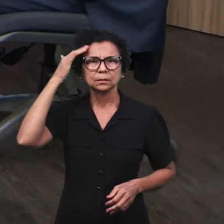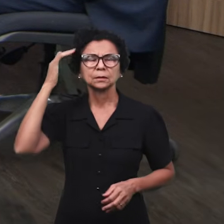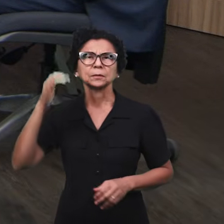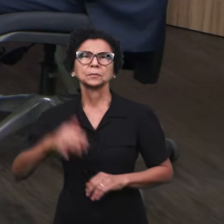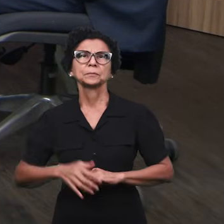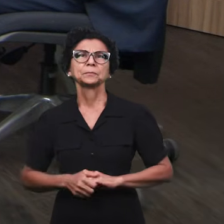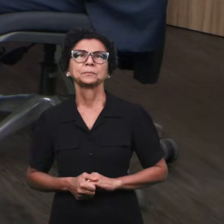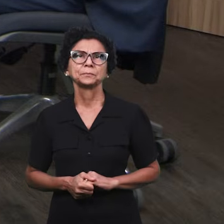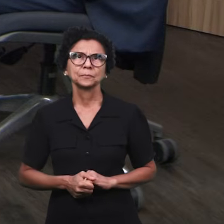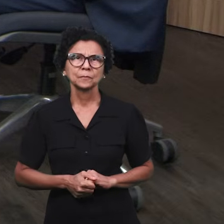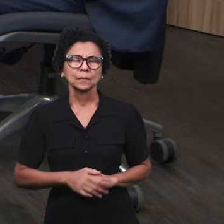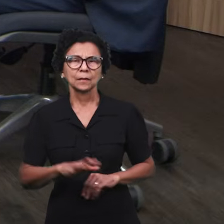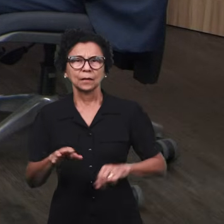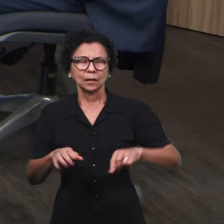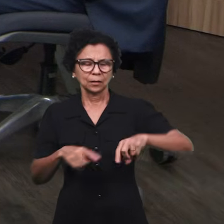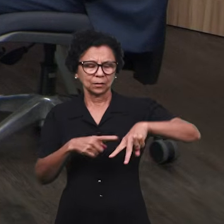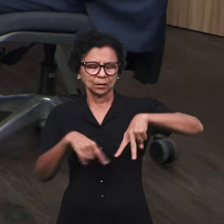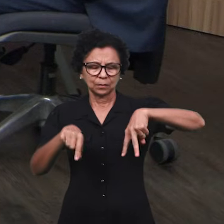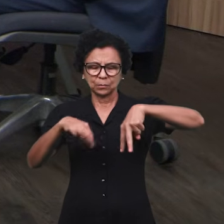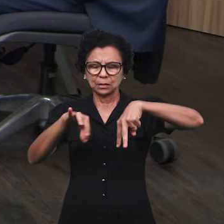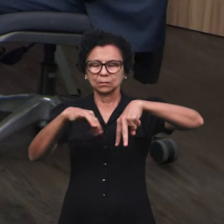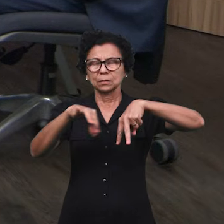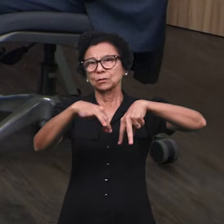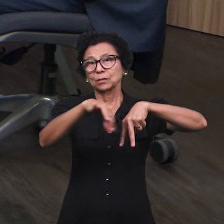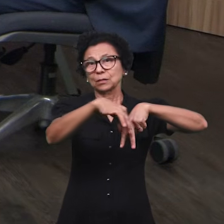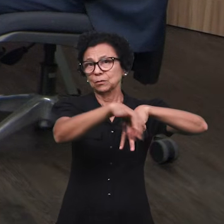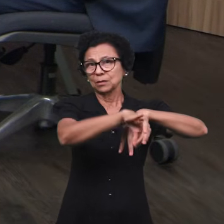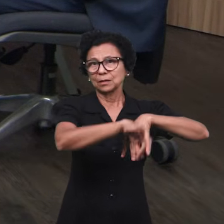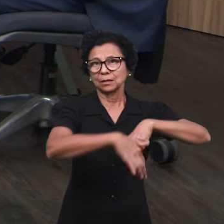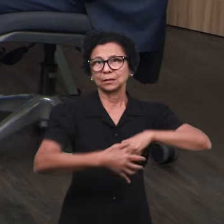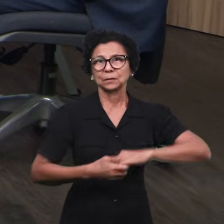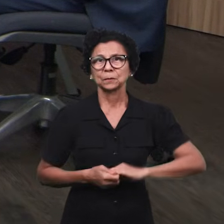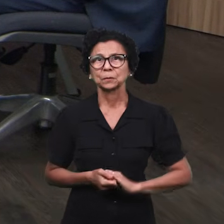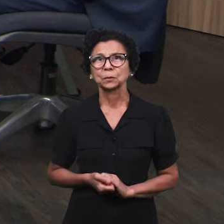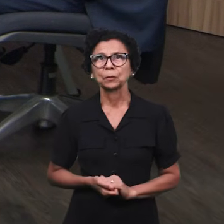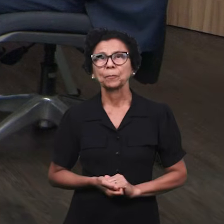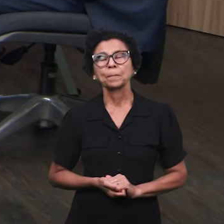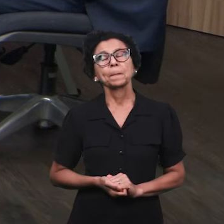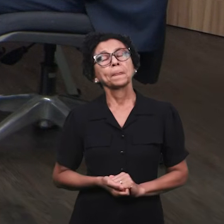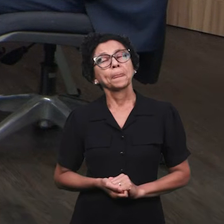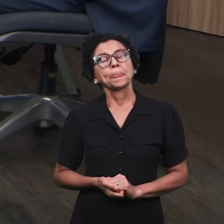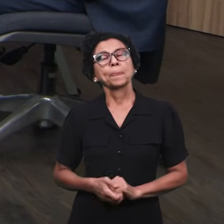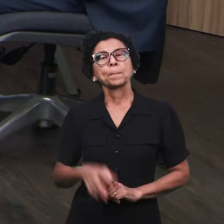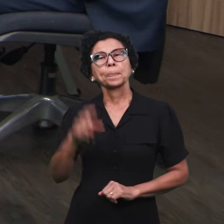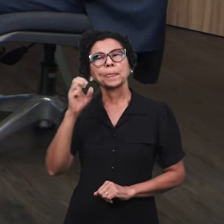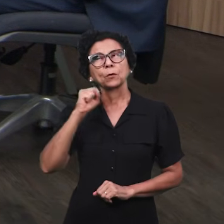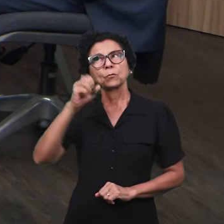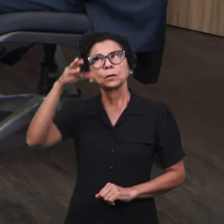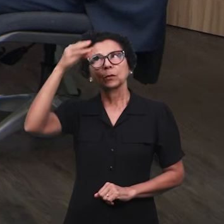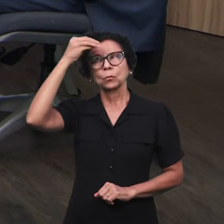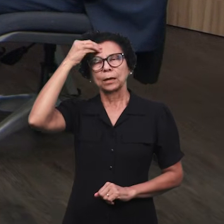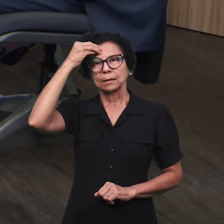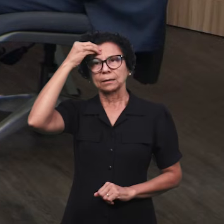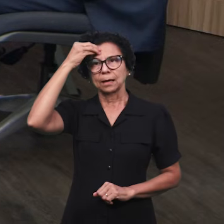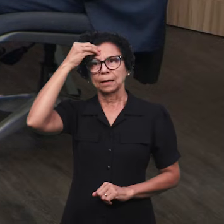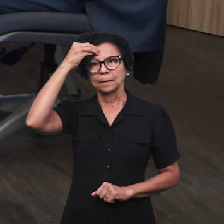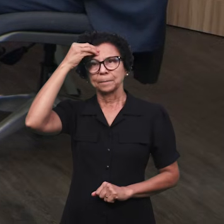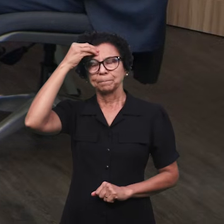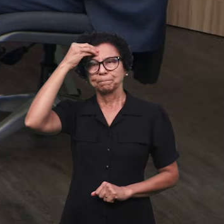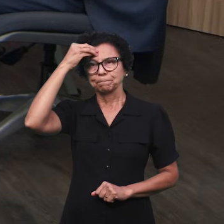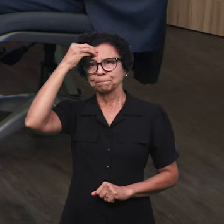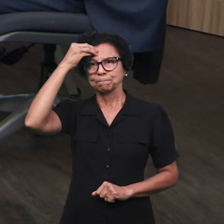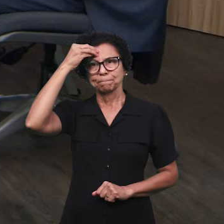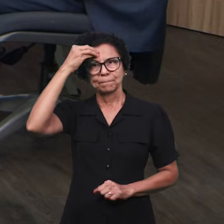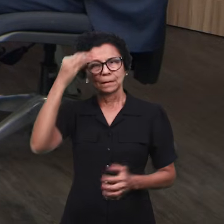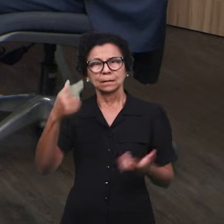para o cinto. O cinto entendeu? Entendeu? E o pastor já tinha ido. Então, é guardar o que o pastor está querendo dizer, não perder